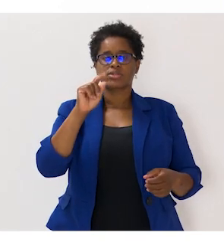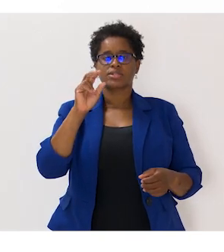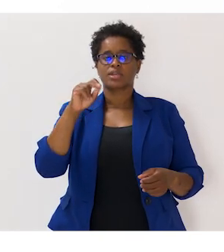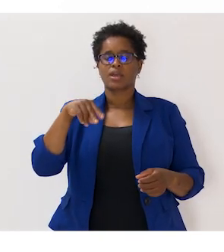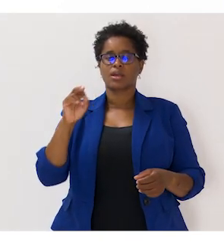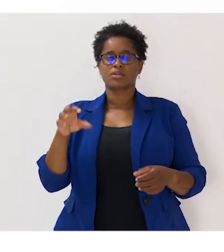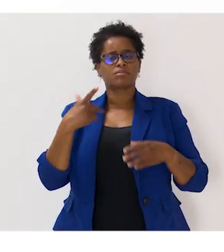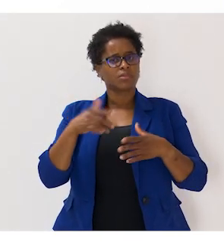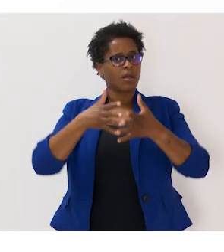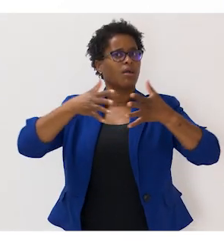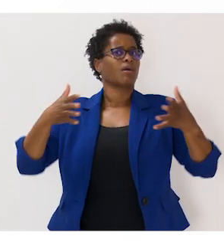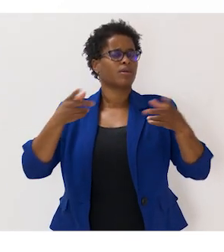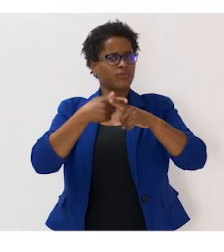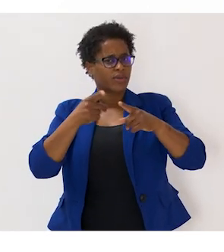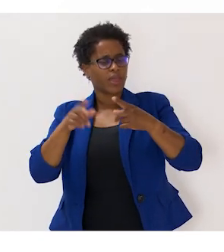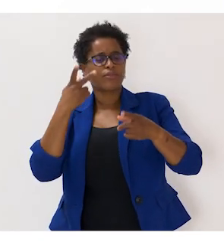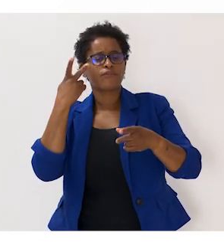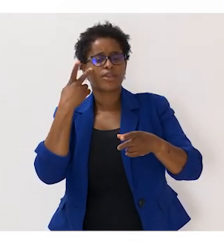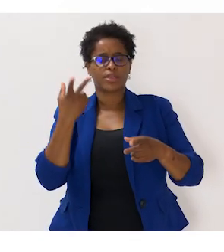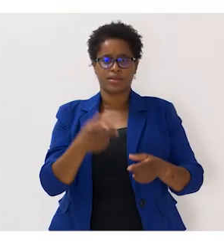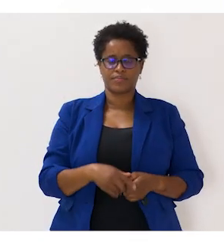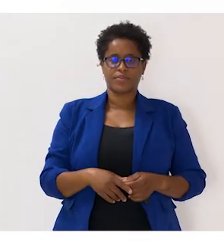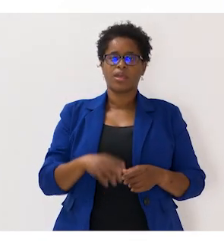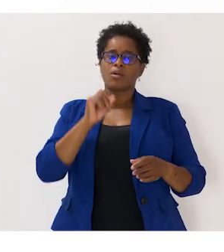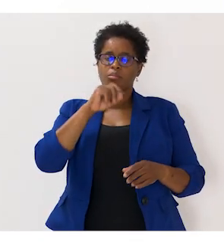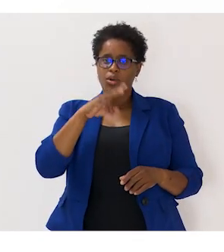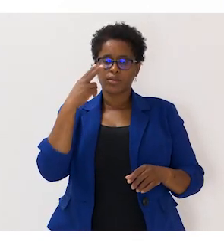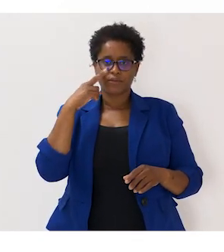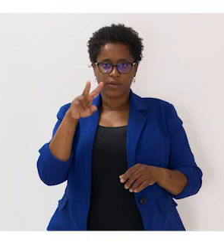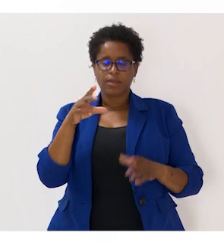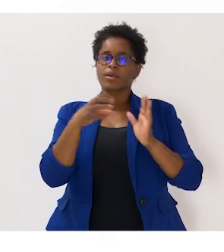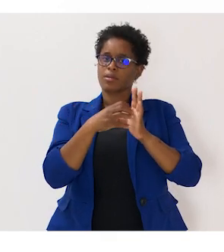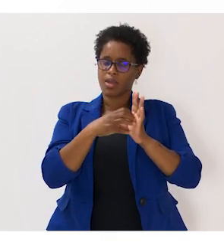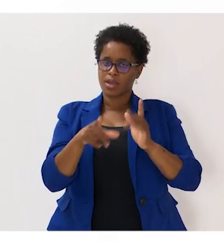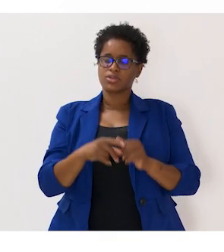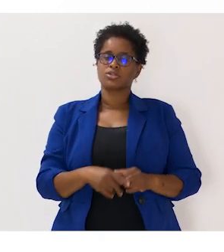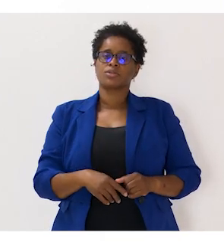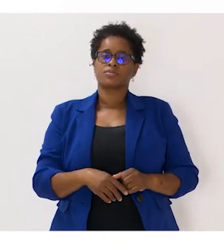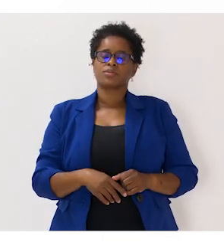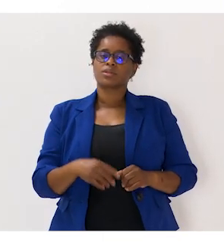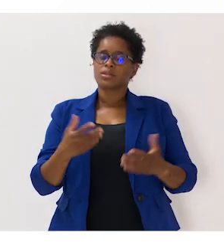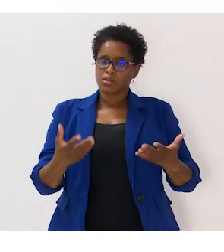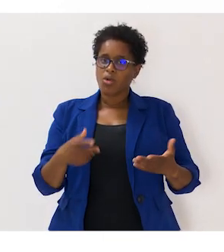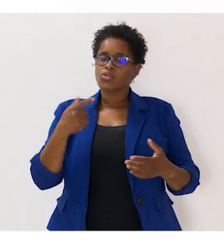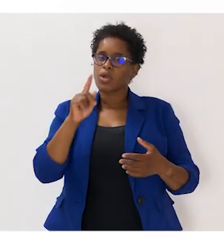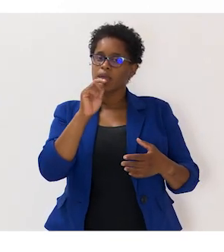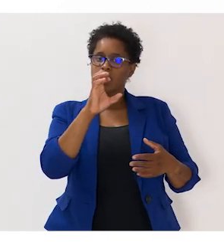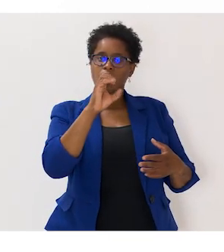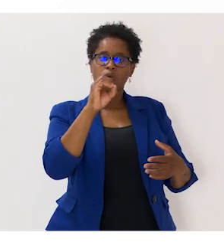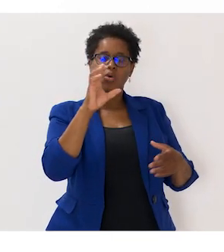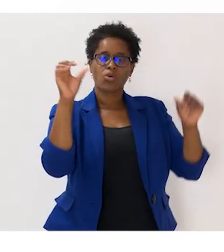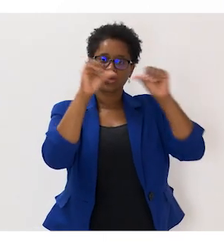possuem grande variedade de vida. Então, podem ver pela imagem que são